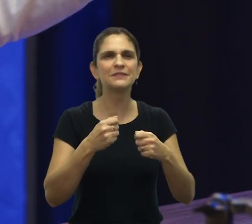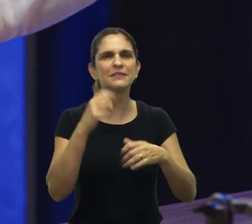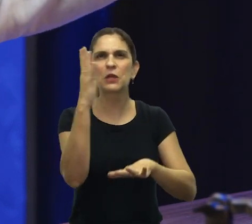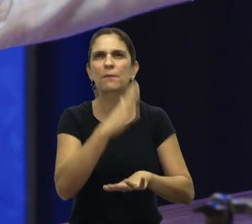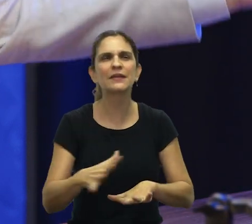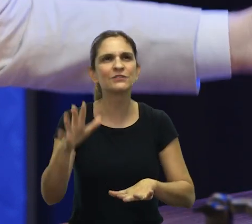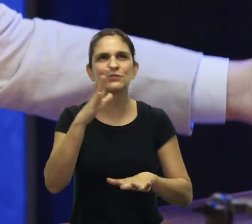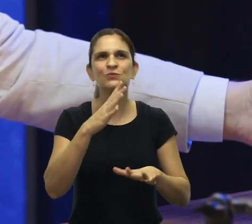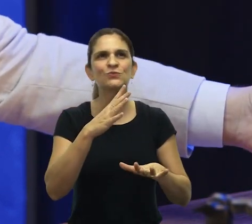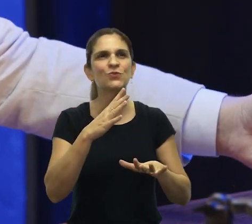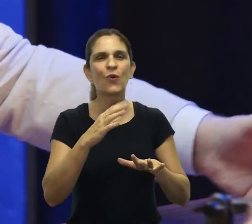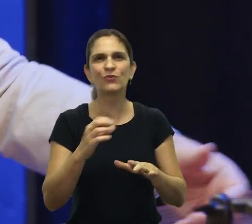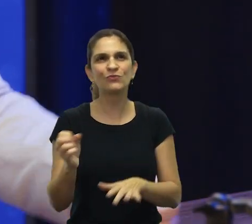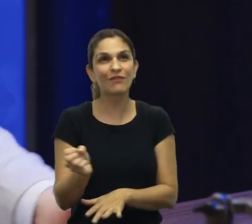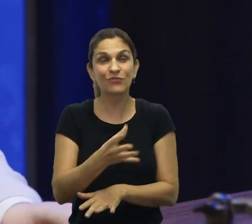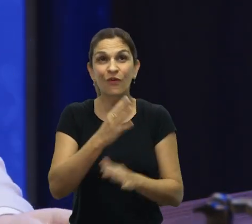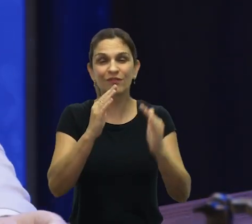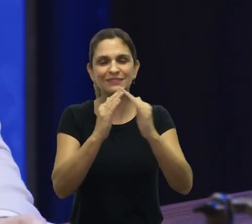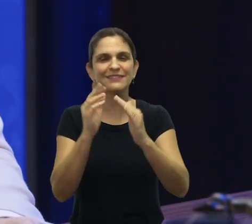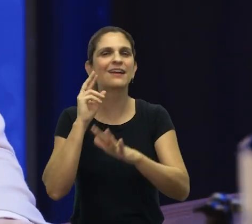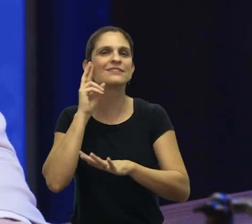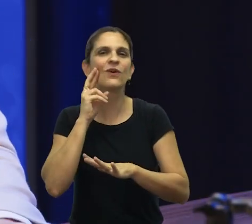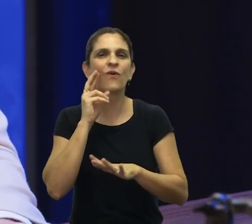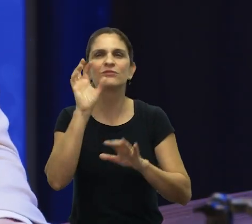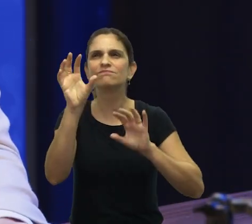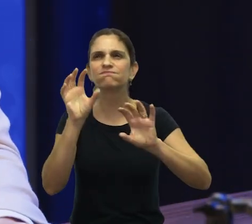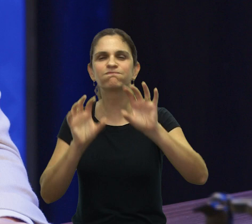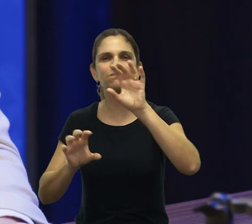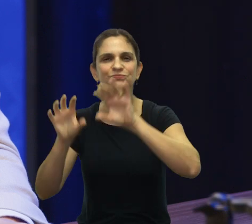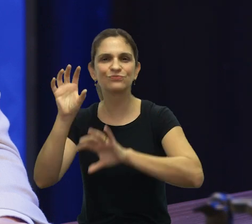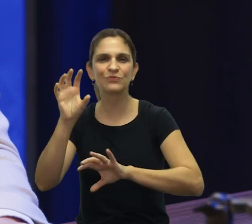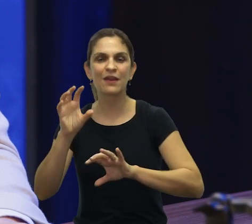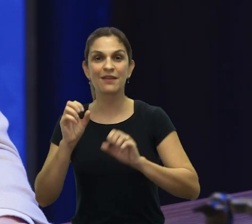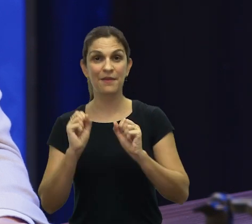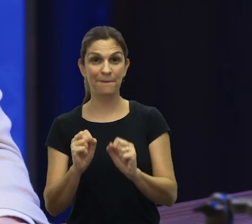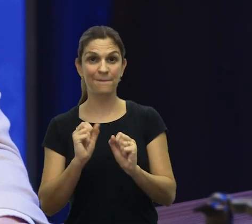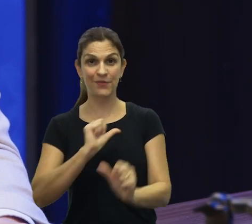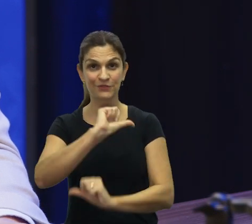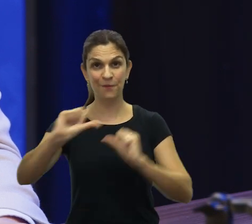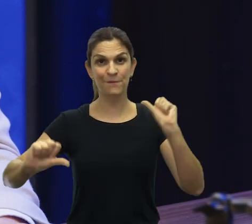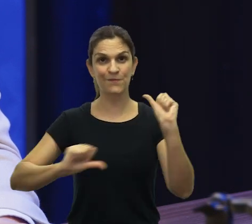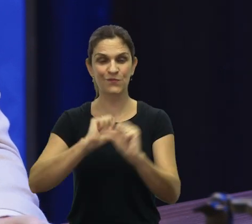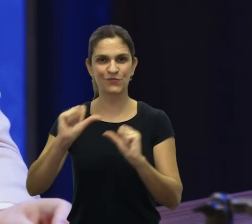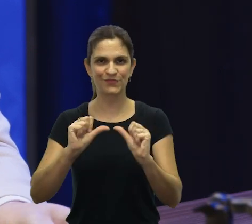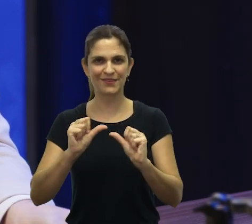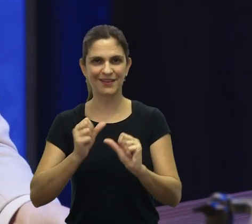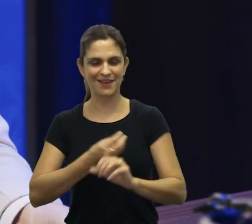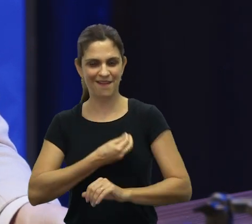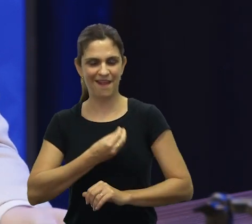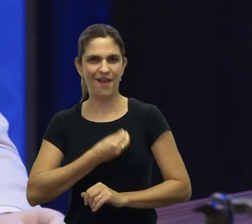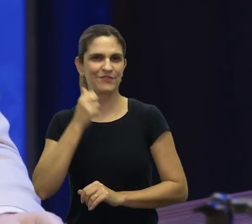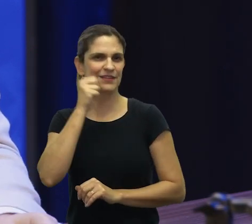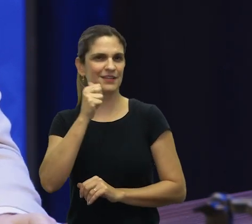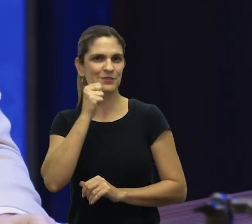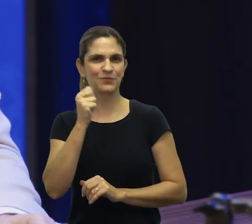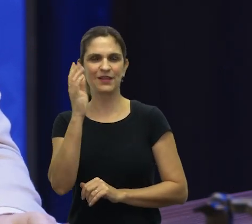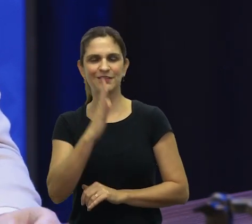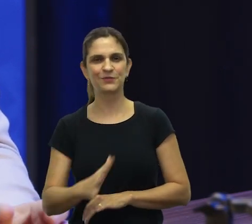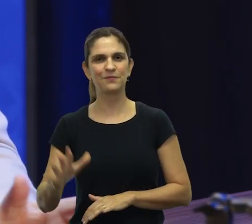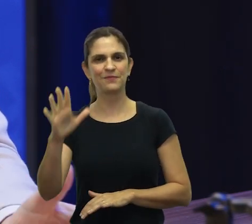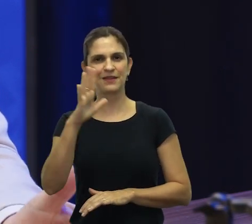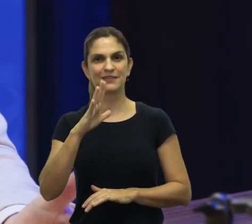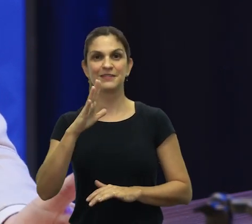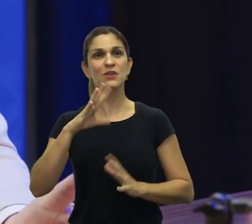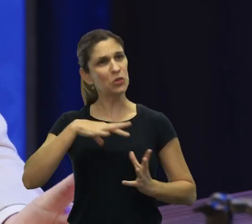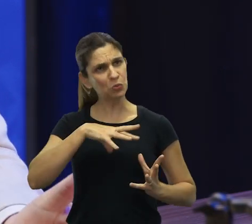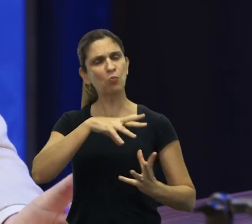ser reproduzida no país, para que a gente possa mudar a realidade de toda mulher no Brasil